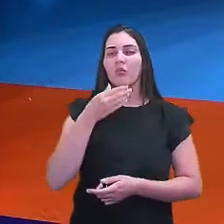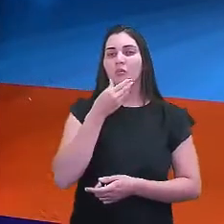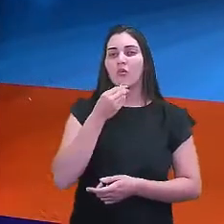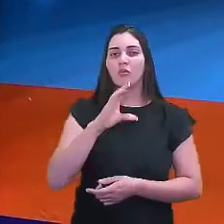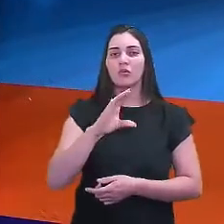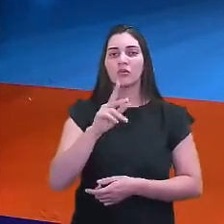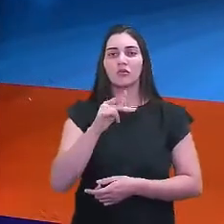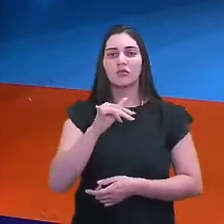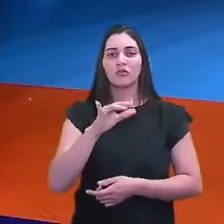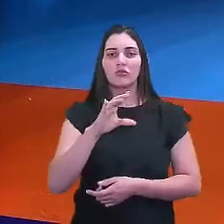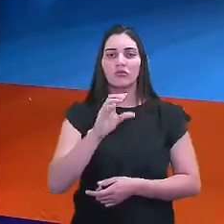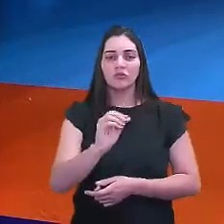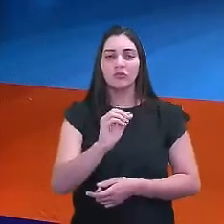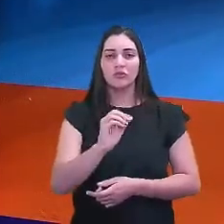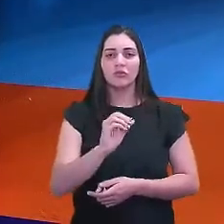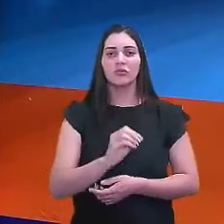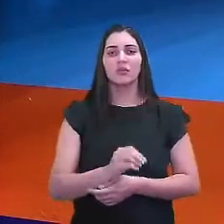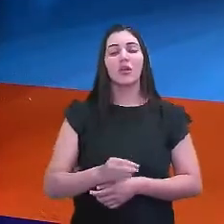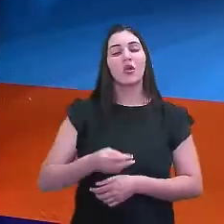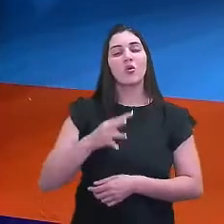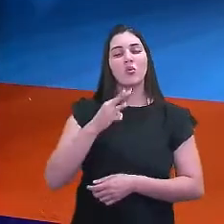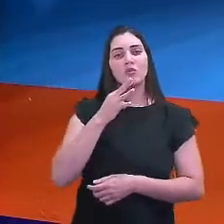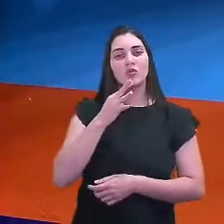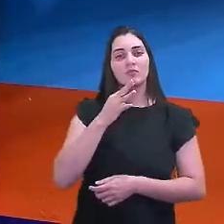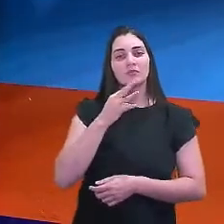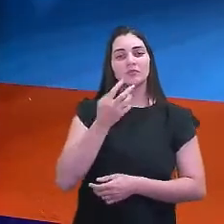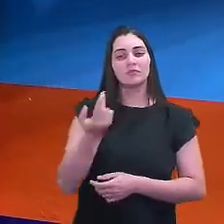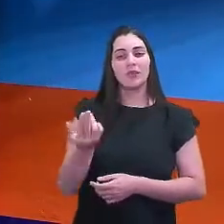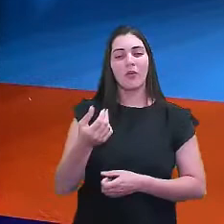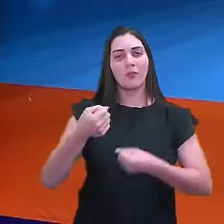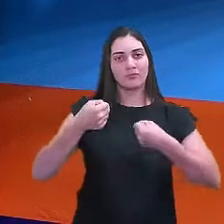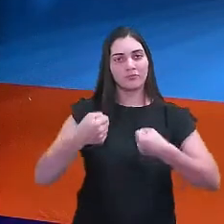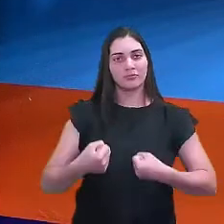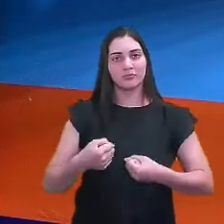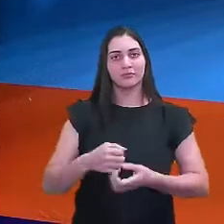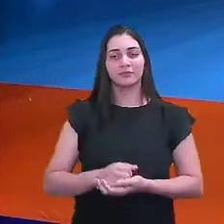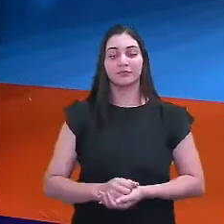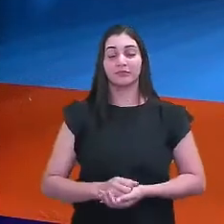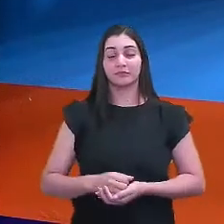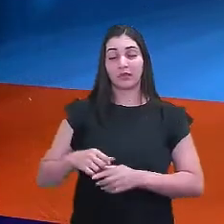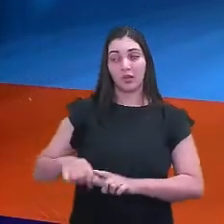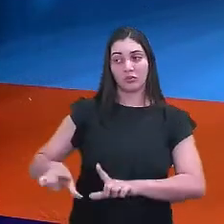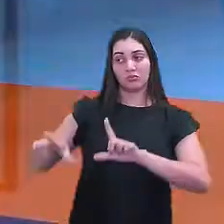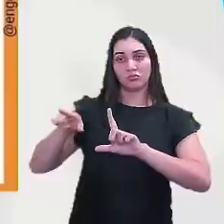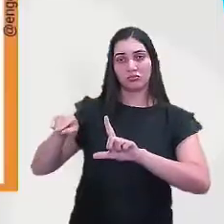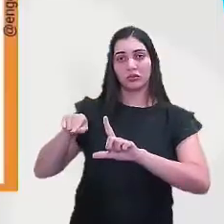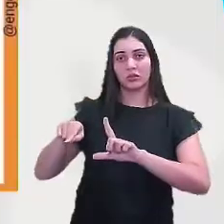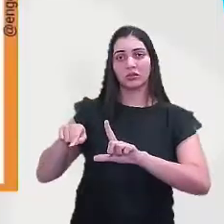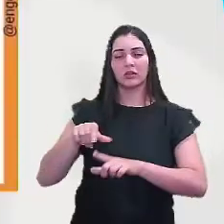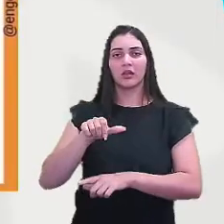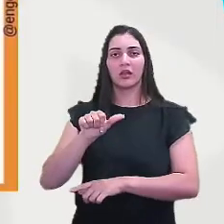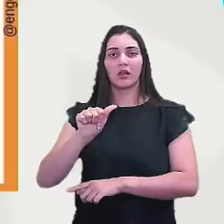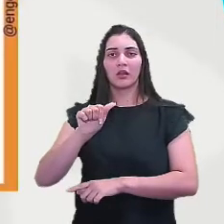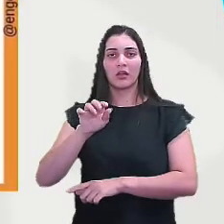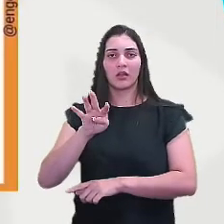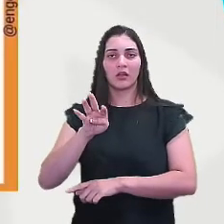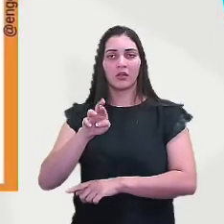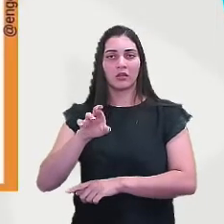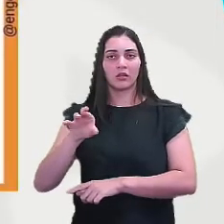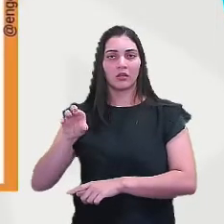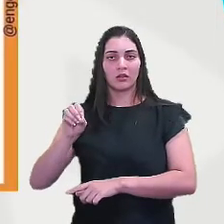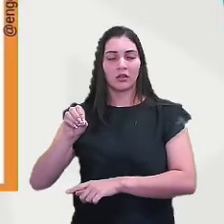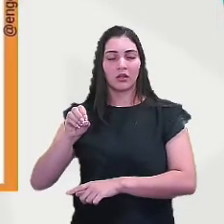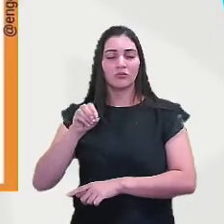como Francis Bacon, conhecimento é poder. E aí, vamos para o nosso segundo slide, que é isso aí. Aterro sanitário versus